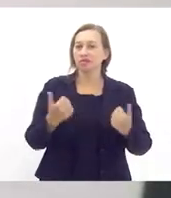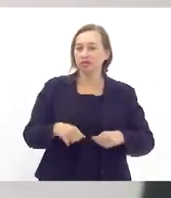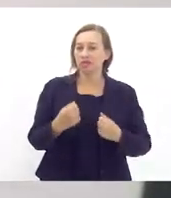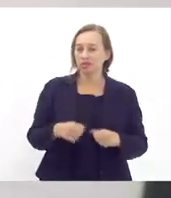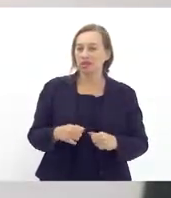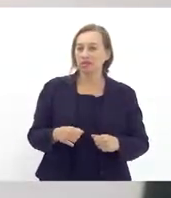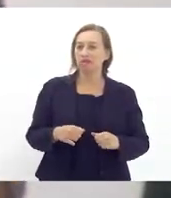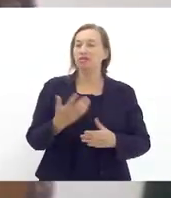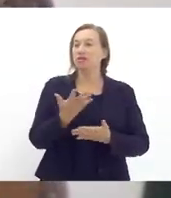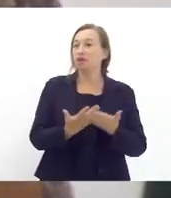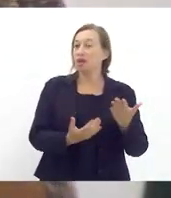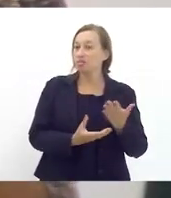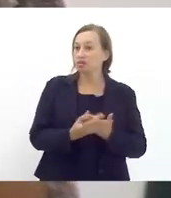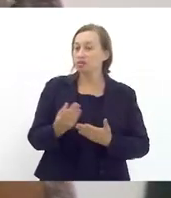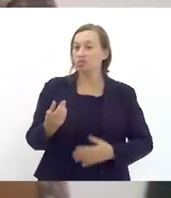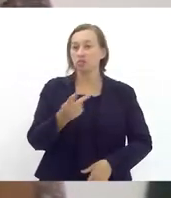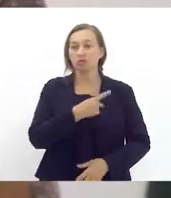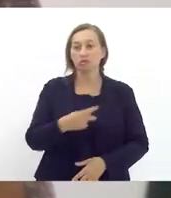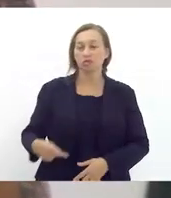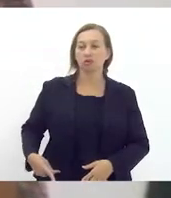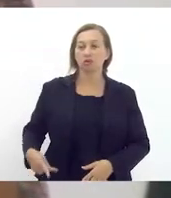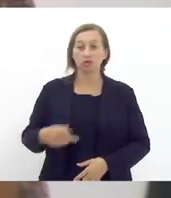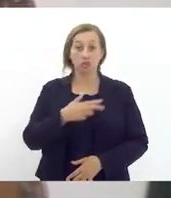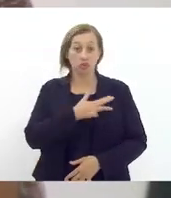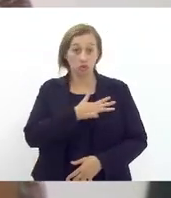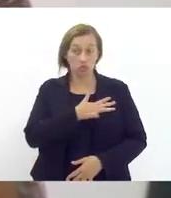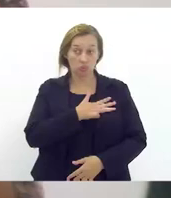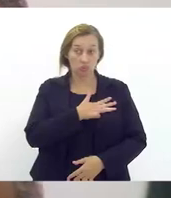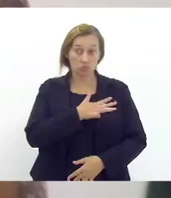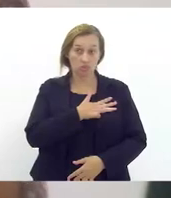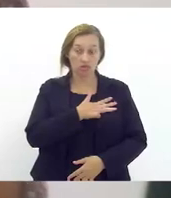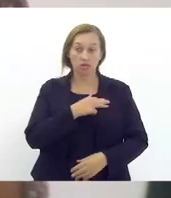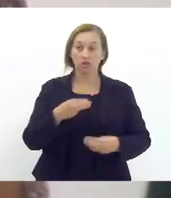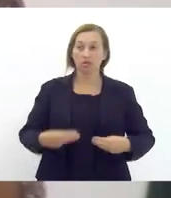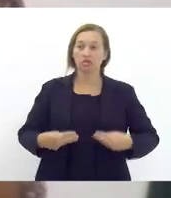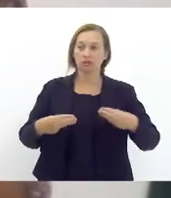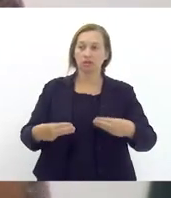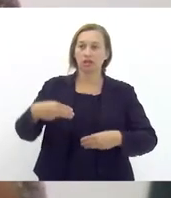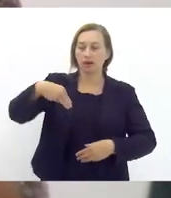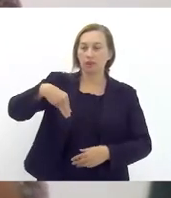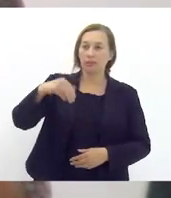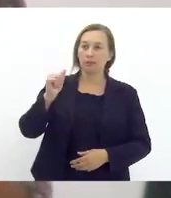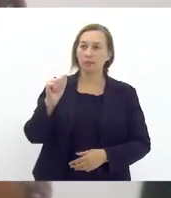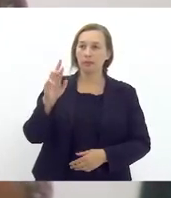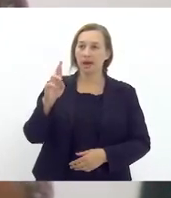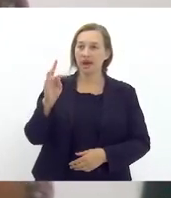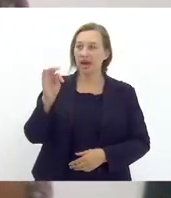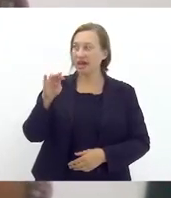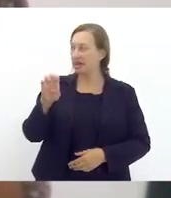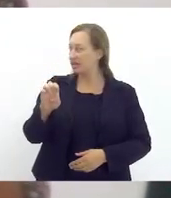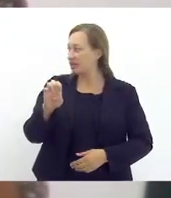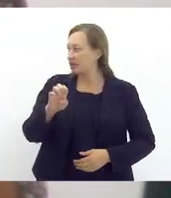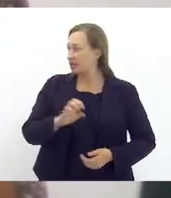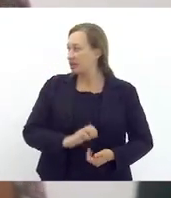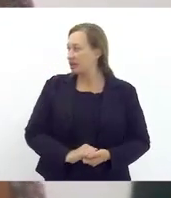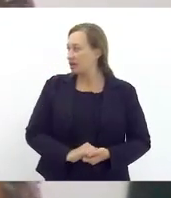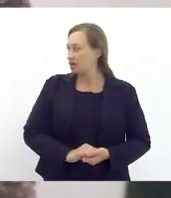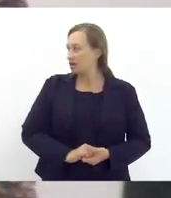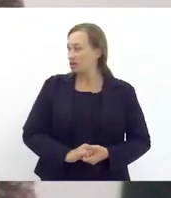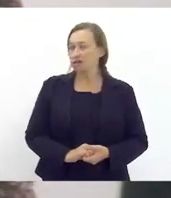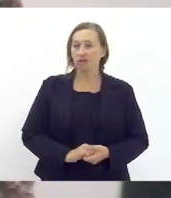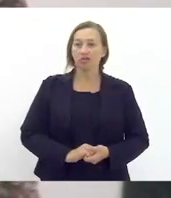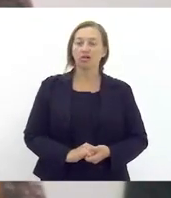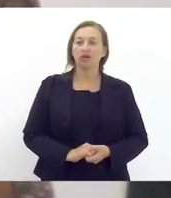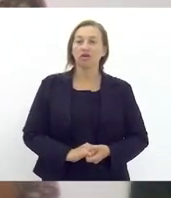pelas mãos do presidente Lula e da ministra Margareth Menezes Então evidentemente que a gente